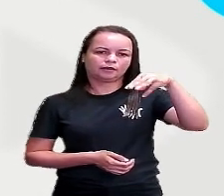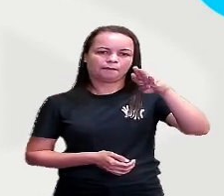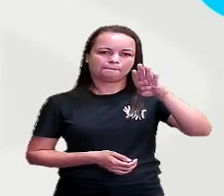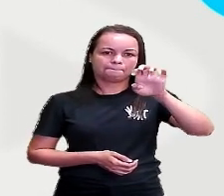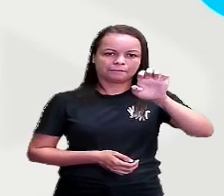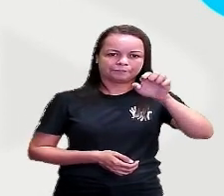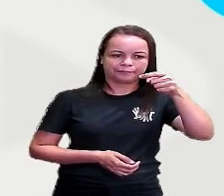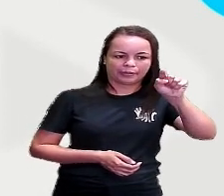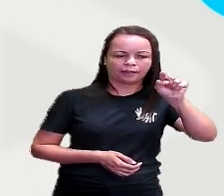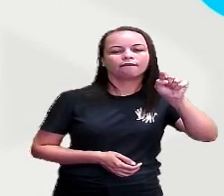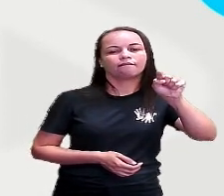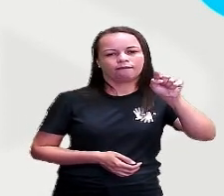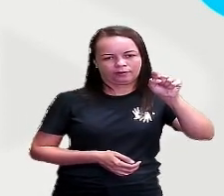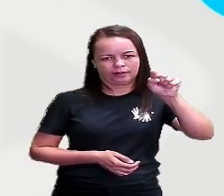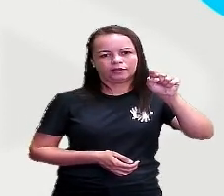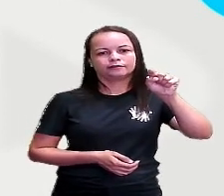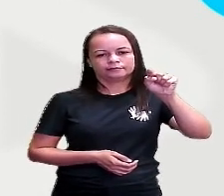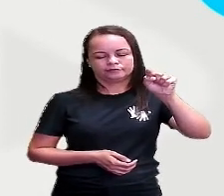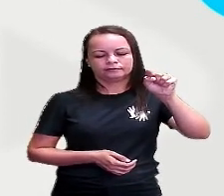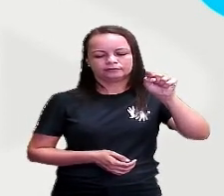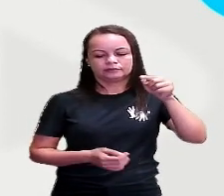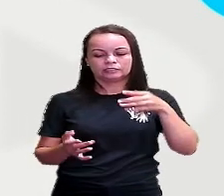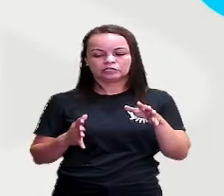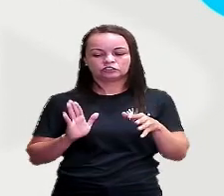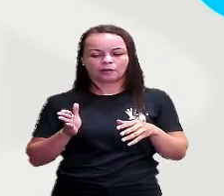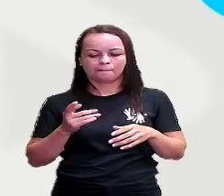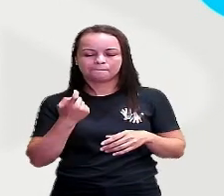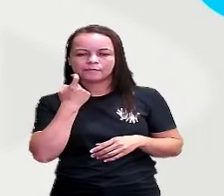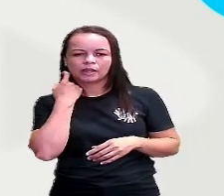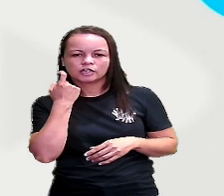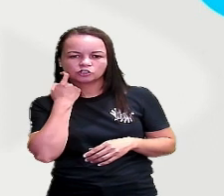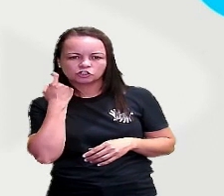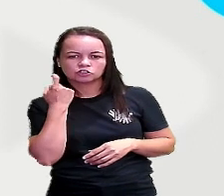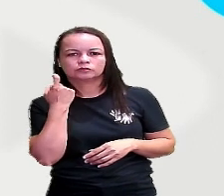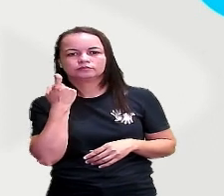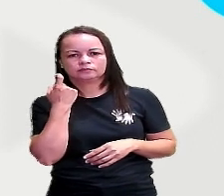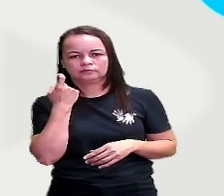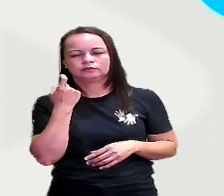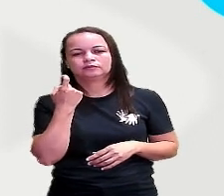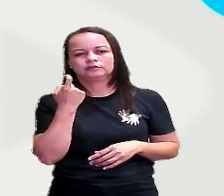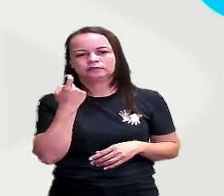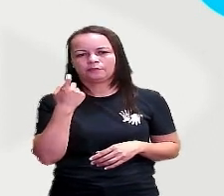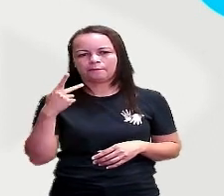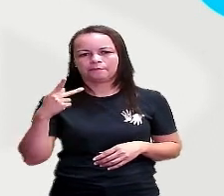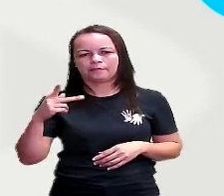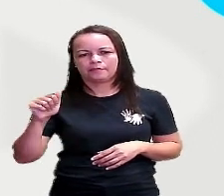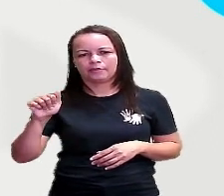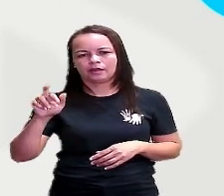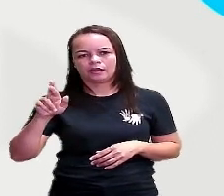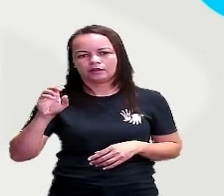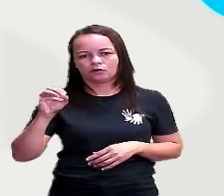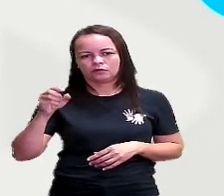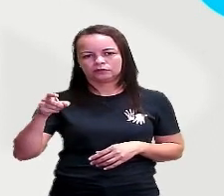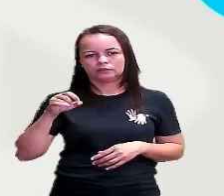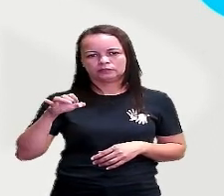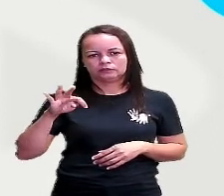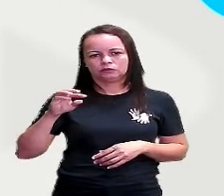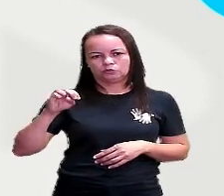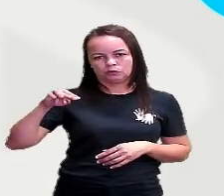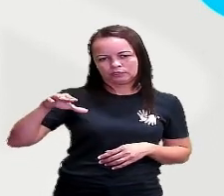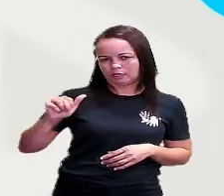ó, termina em E e é oxítona. Já peixe é uma paroxítona, não é acentuada porque termina em